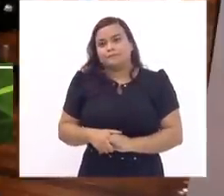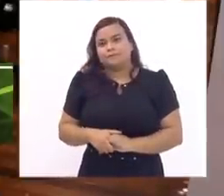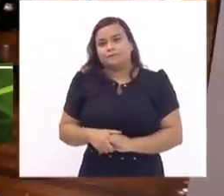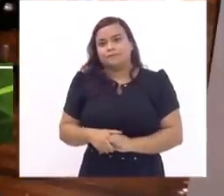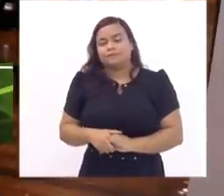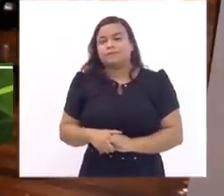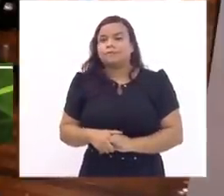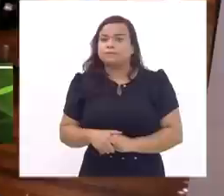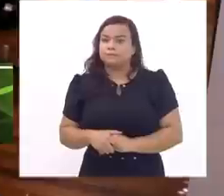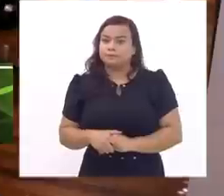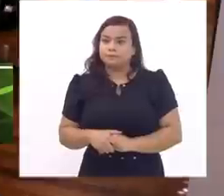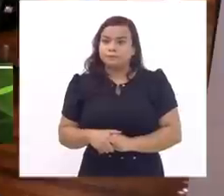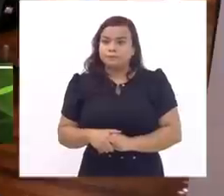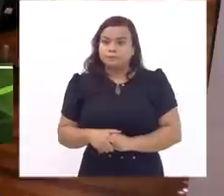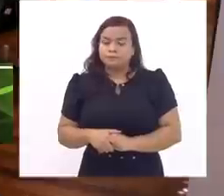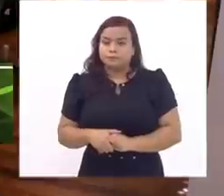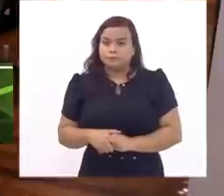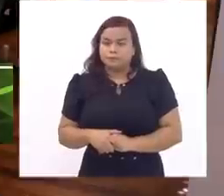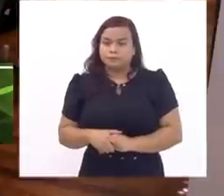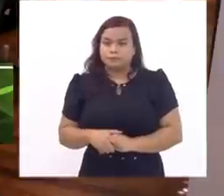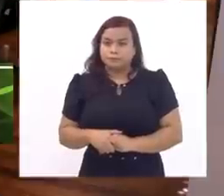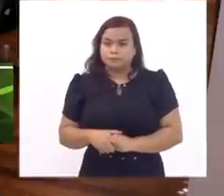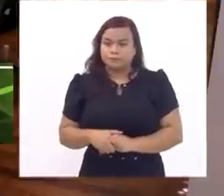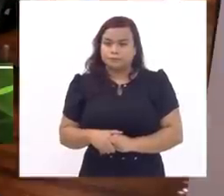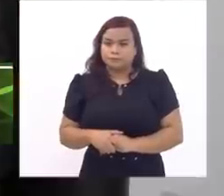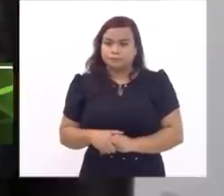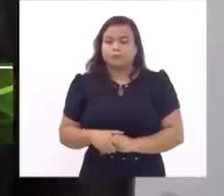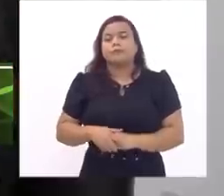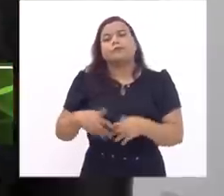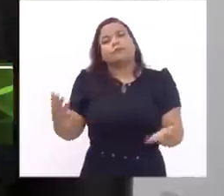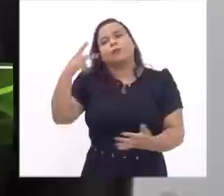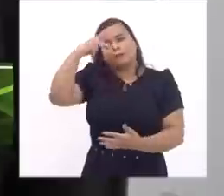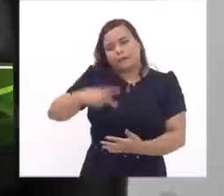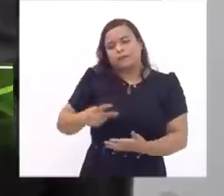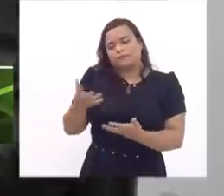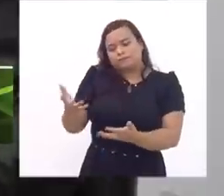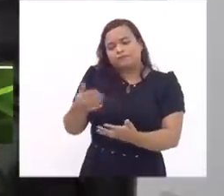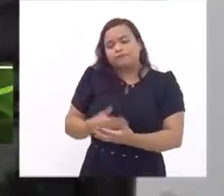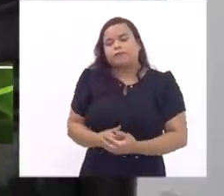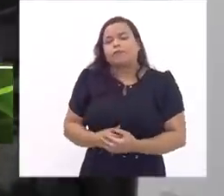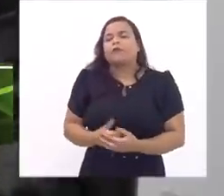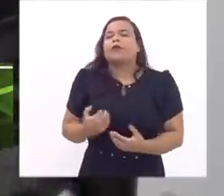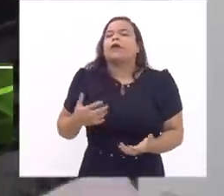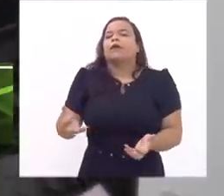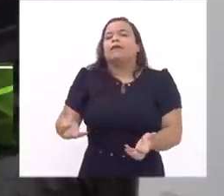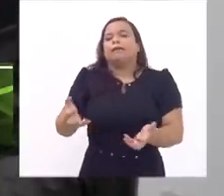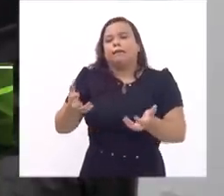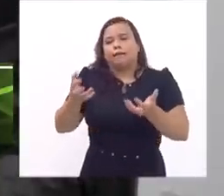Presidente, eu queria